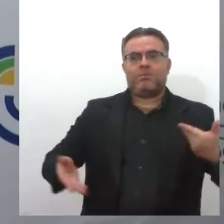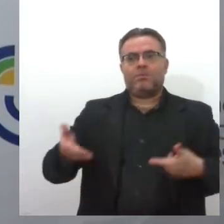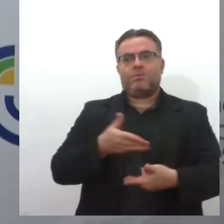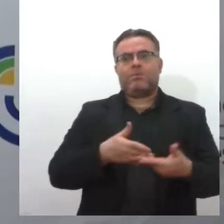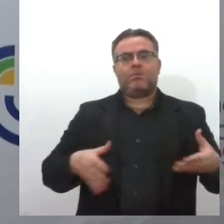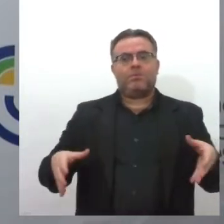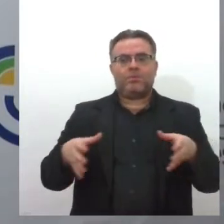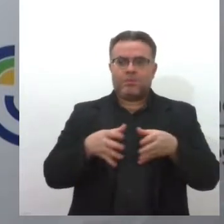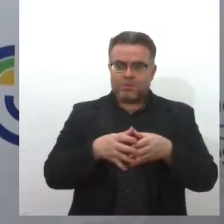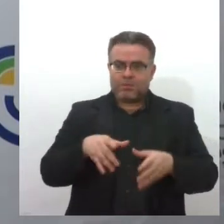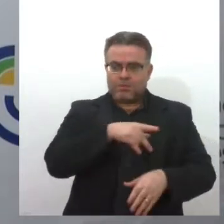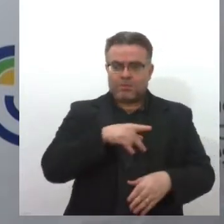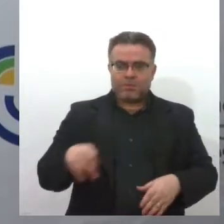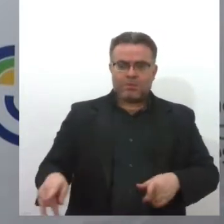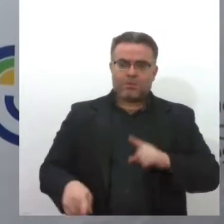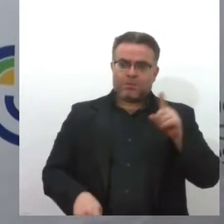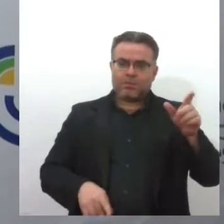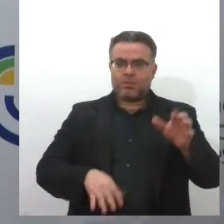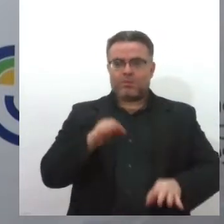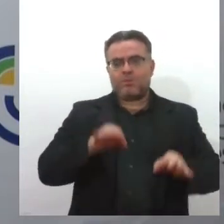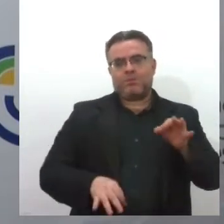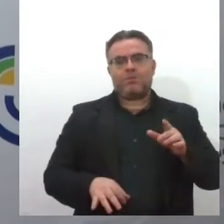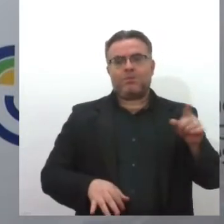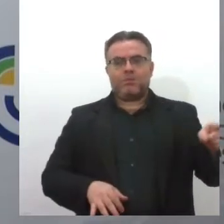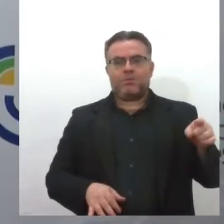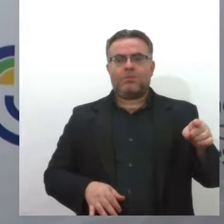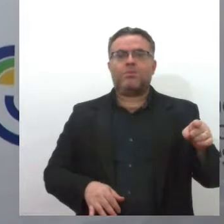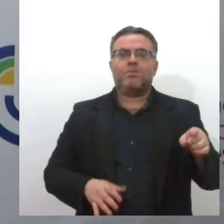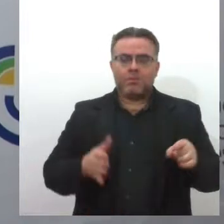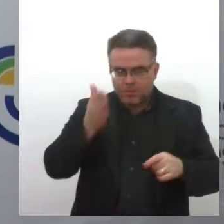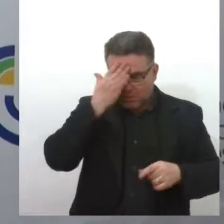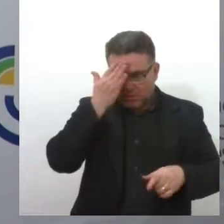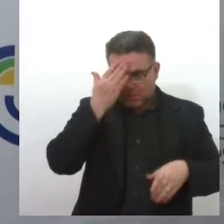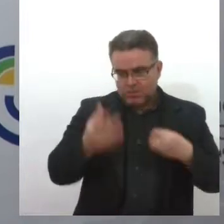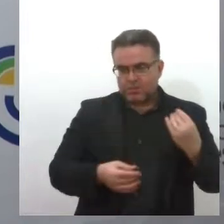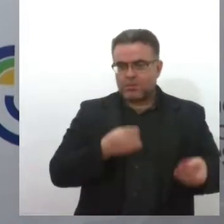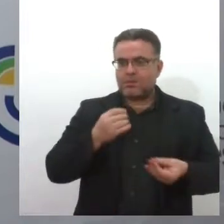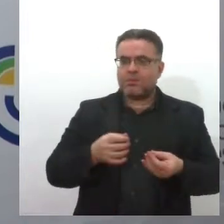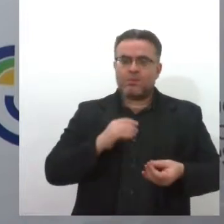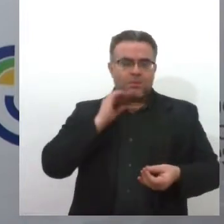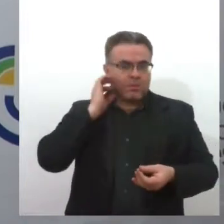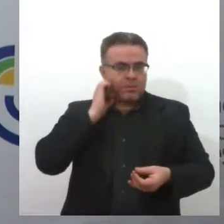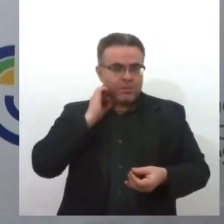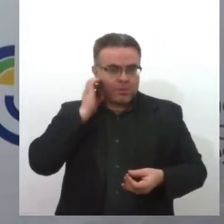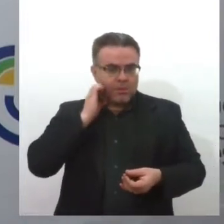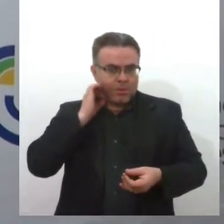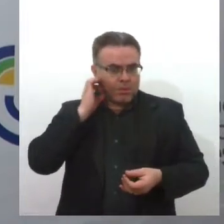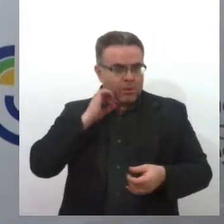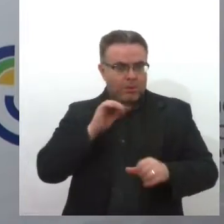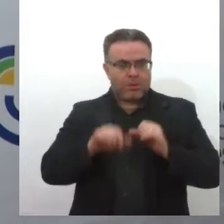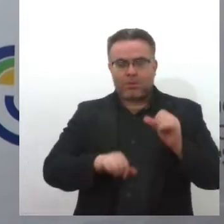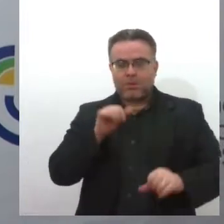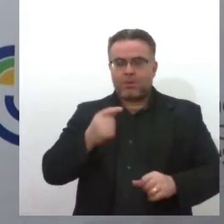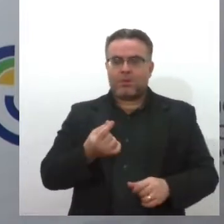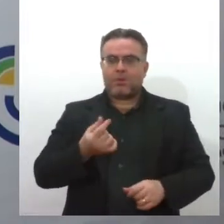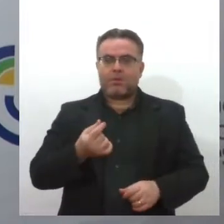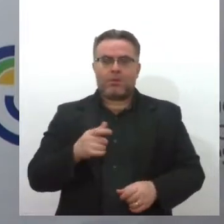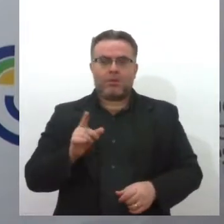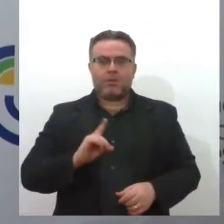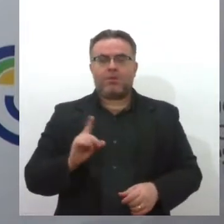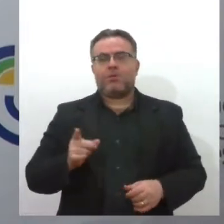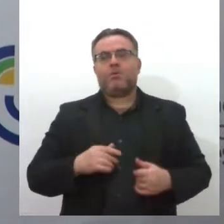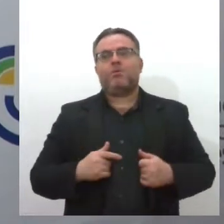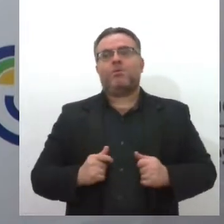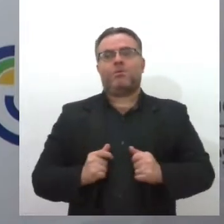a presidência do Tribunal de Justiça do Estado, entendeu de não alterar esses valores. Então, as